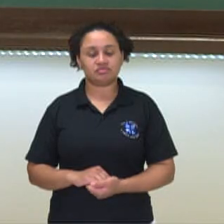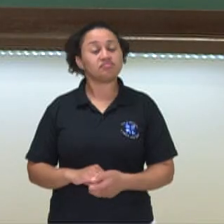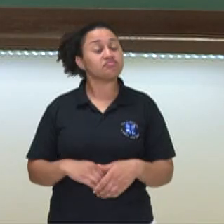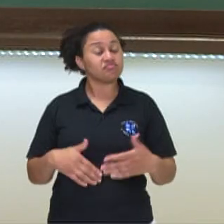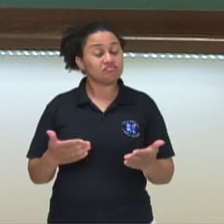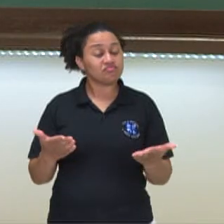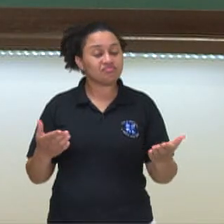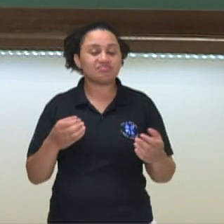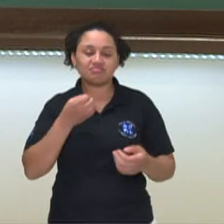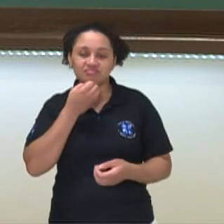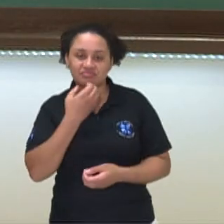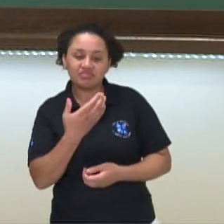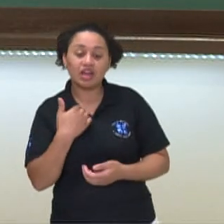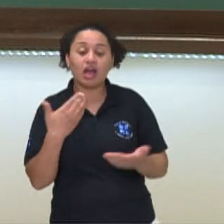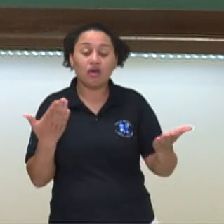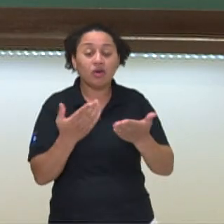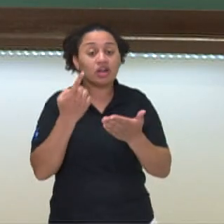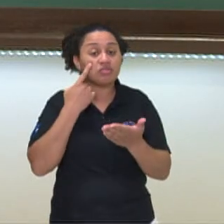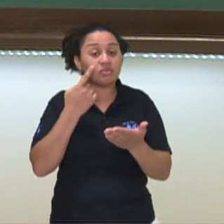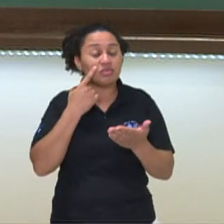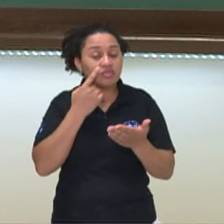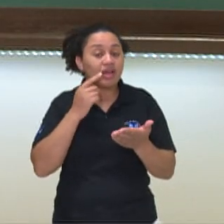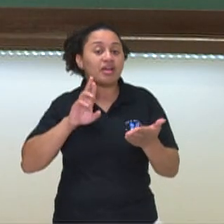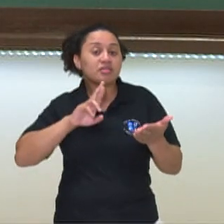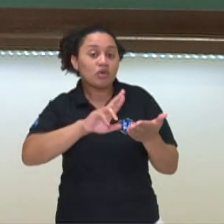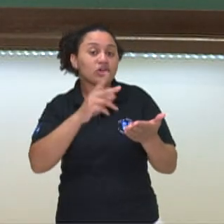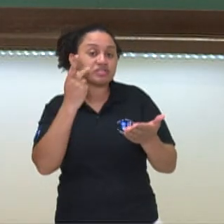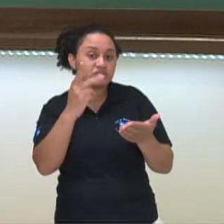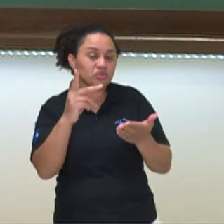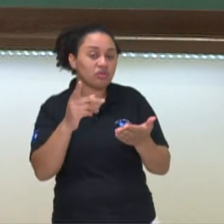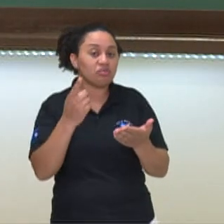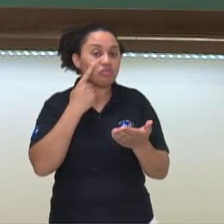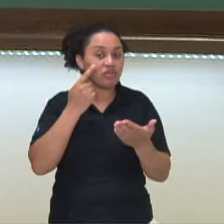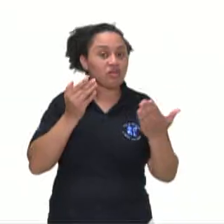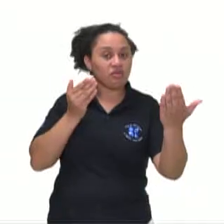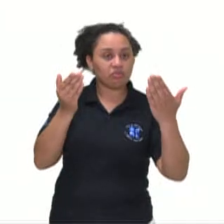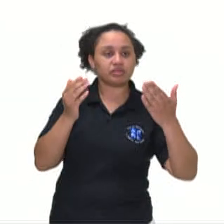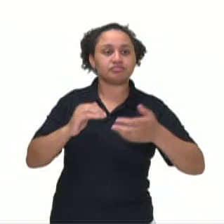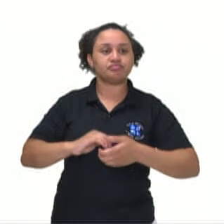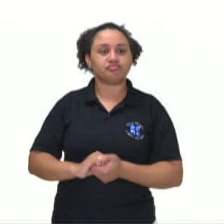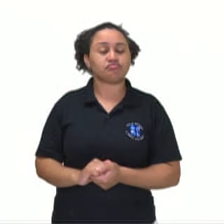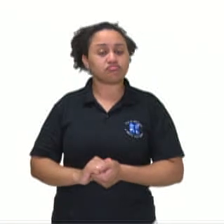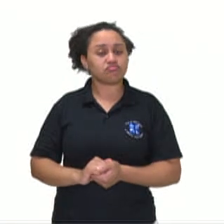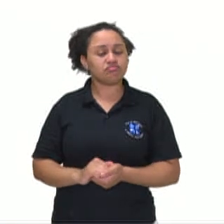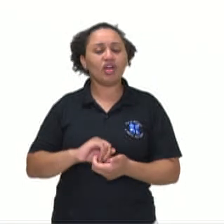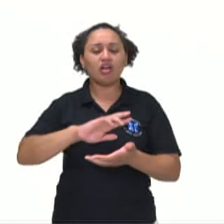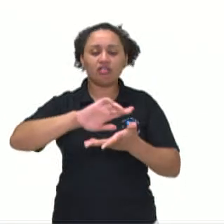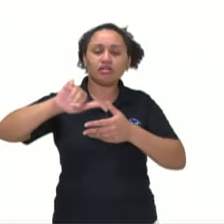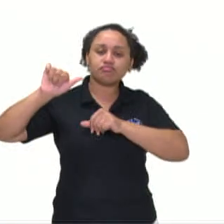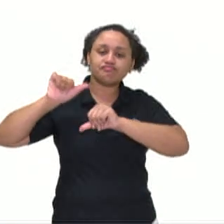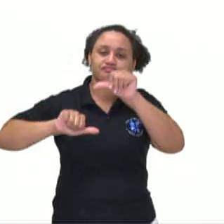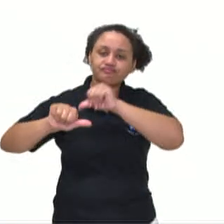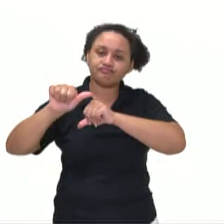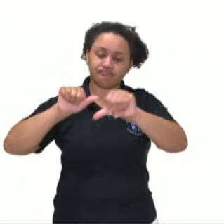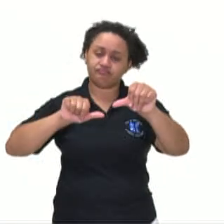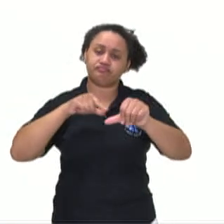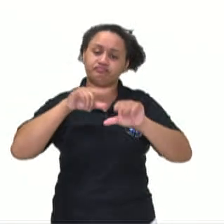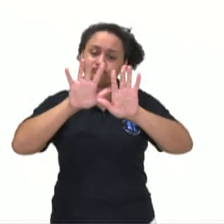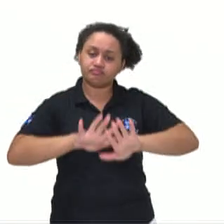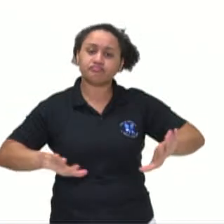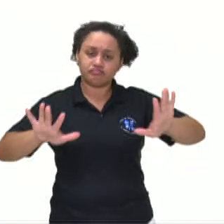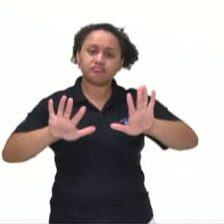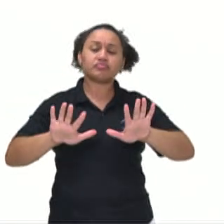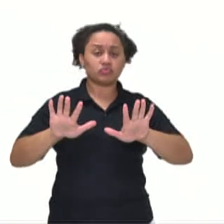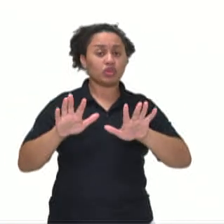Muito bem, ó. Vamos conferir aí o que você colocou no seu caderno. Olha aí a resposta, ó. Entre as várias transformações causadas na paisagem,